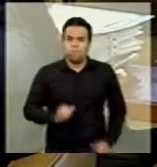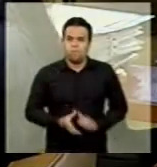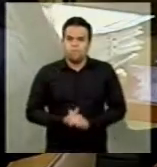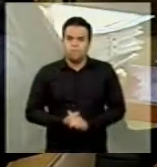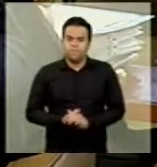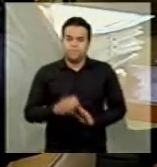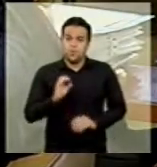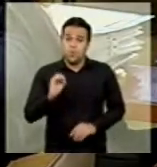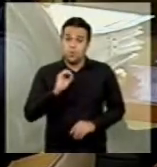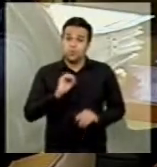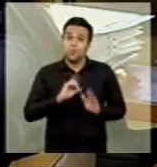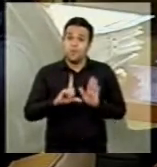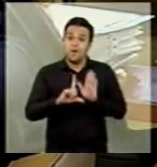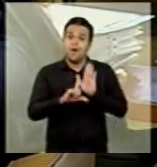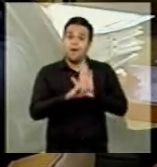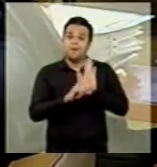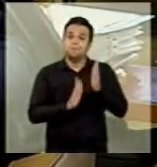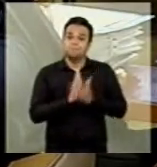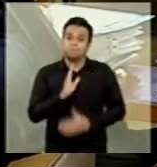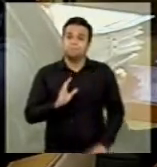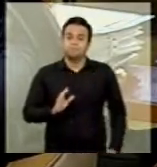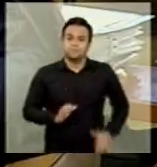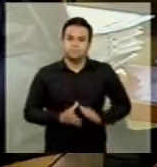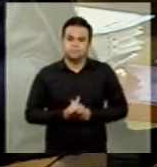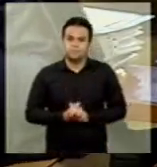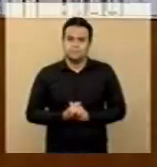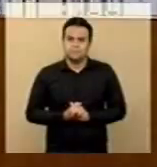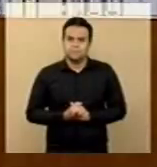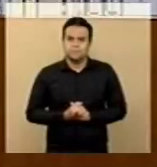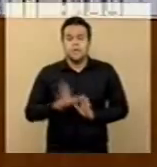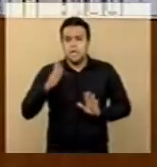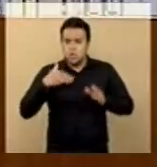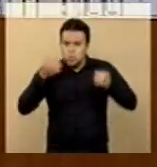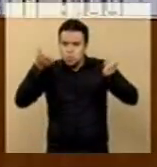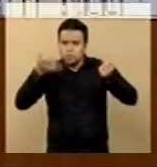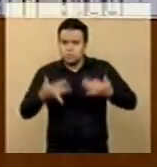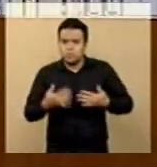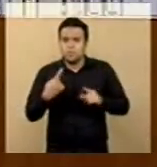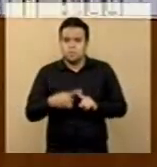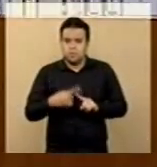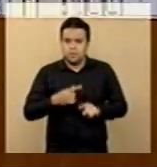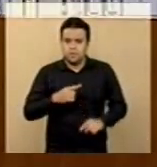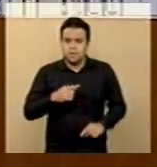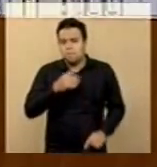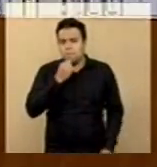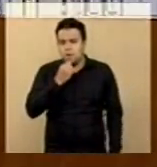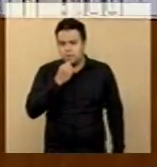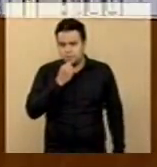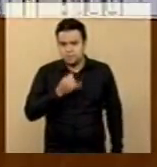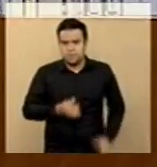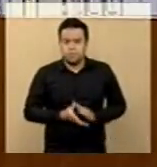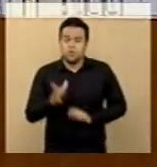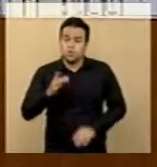a lei foi sancionada. Pois é, eu estou dizendo isso porque nós temos, eu tenho aqui, por exemplo,